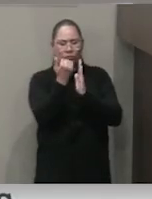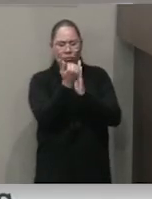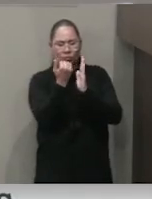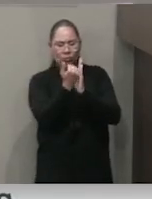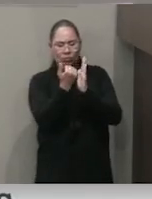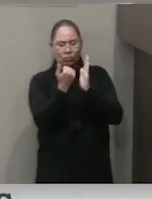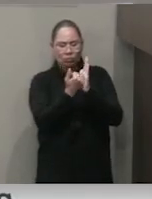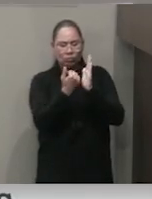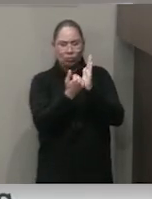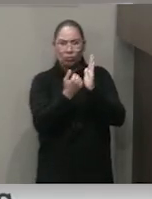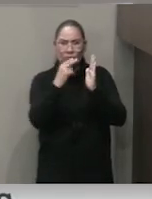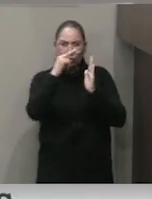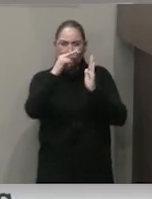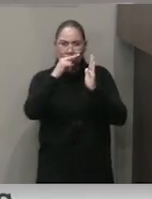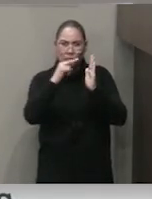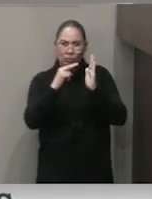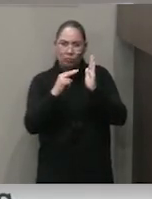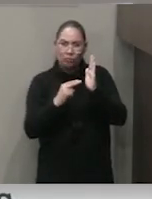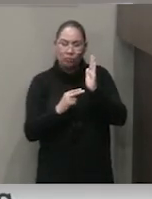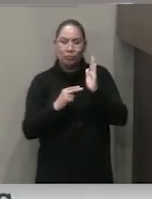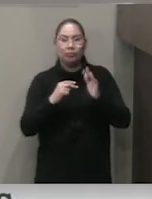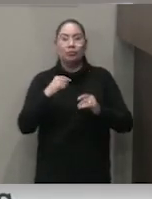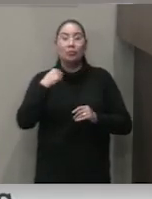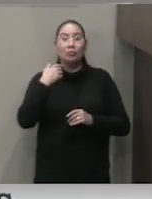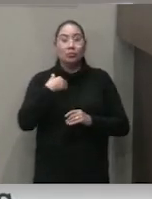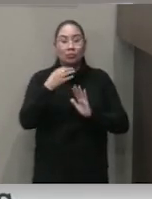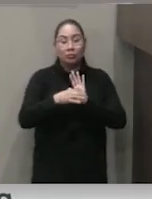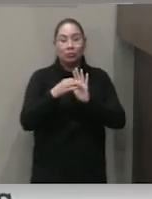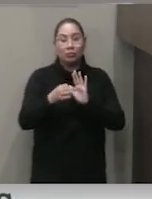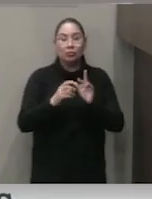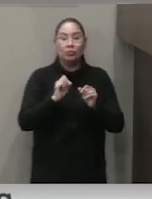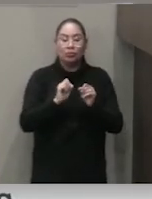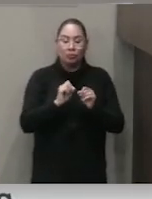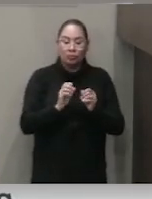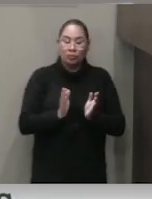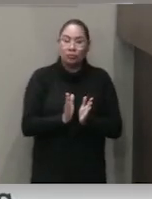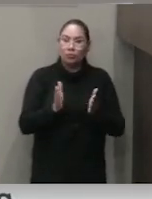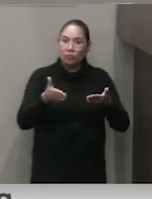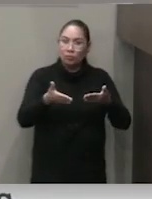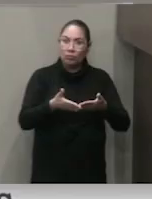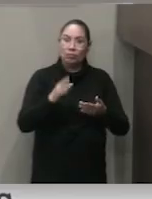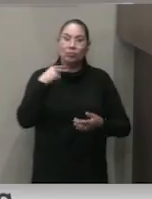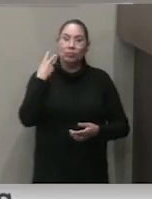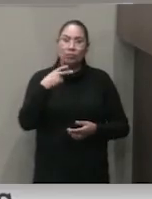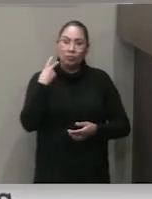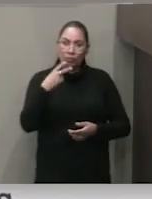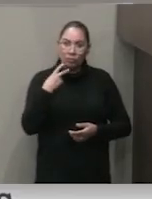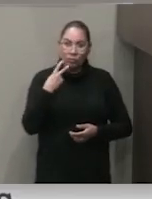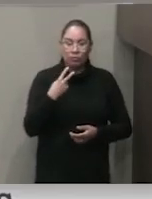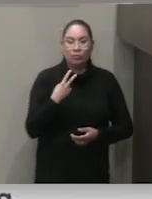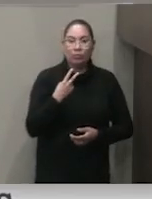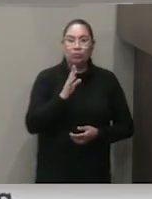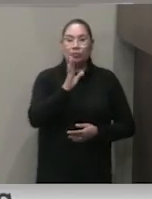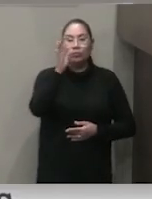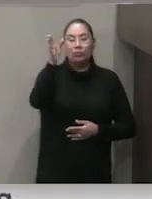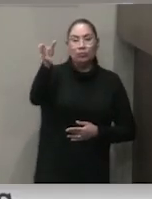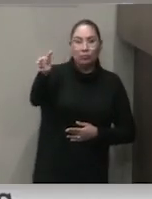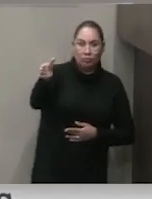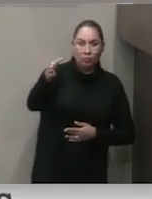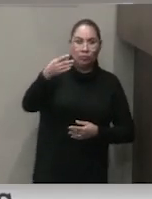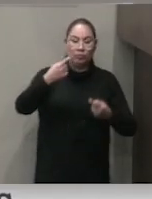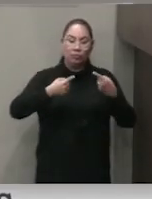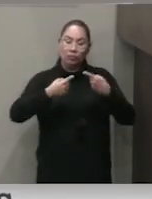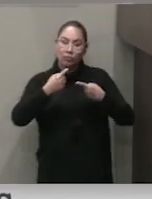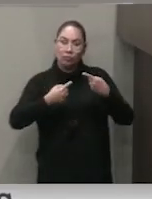projeto. Estou sugerindo que a gente faça aqui uma comissão da Câmara de Vereadores e que medie essa